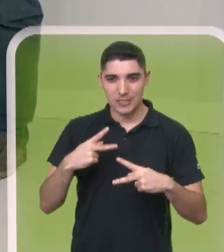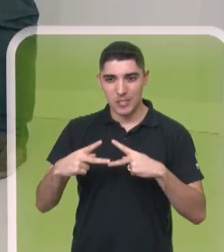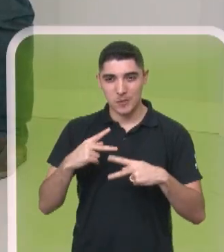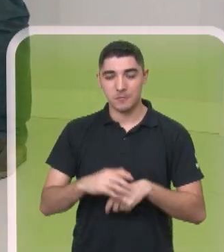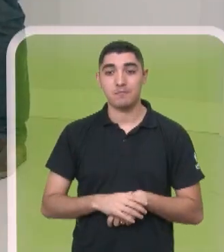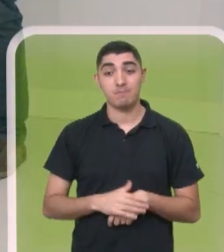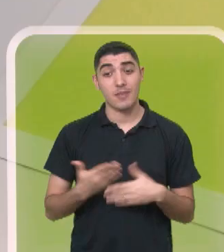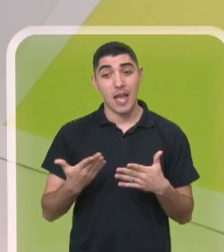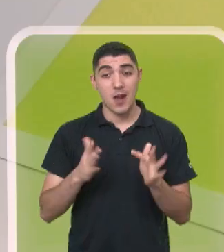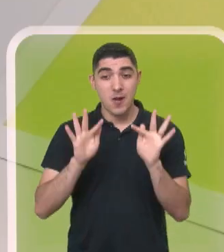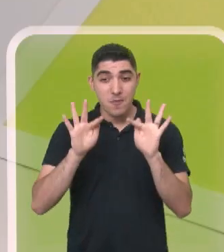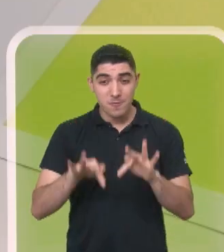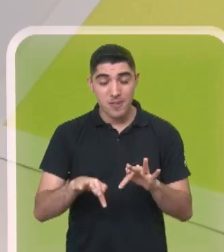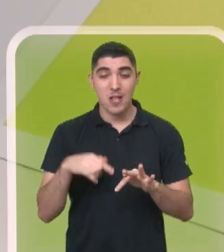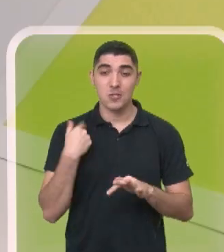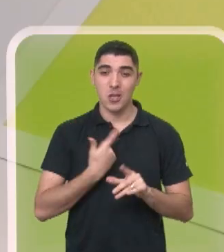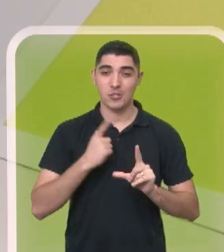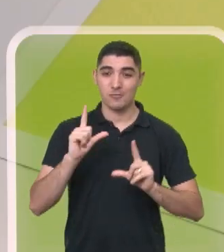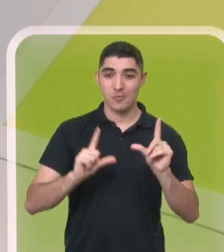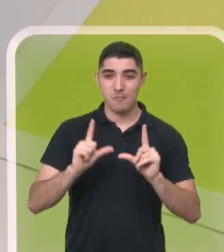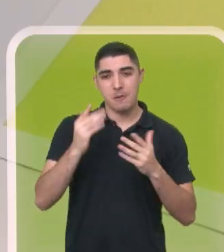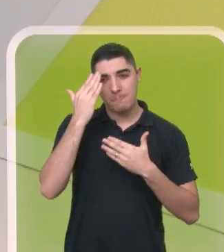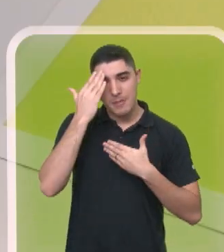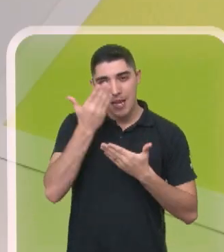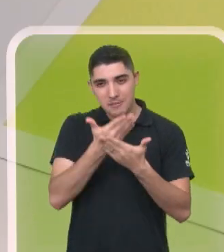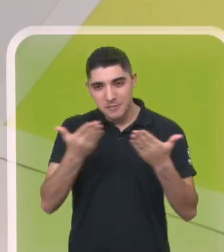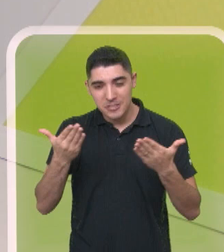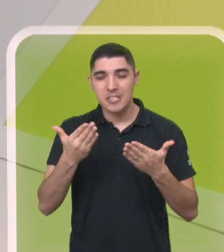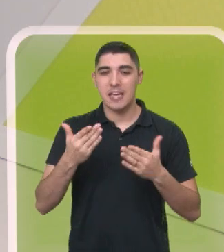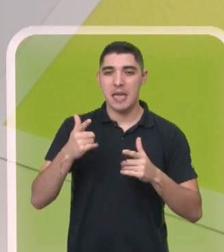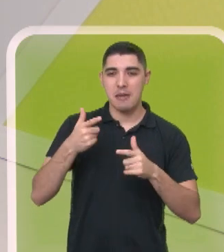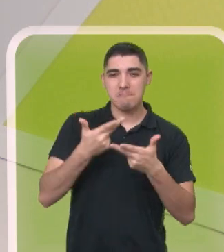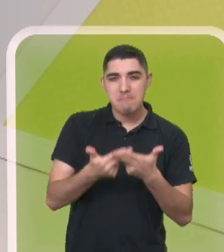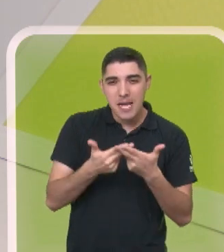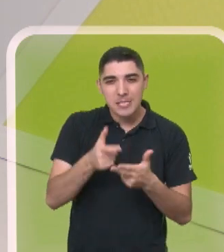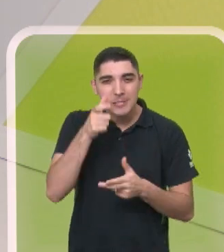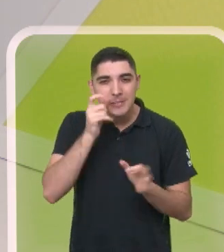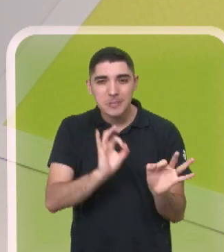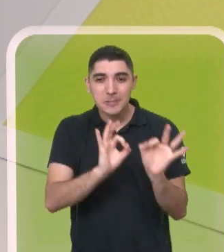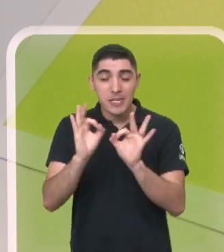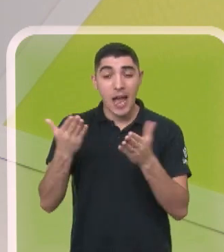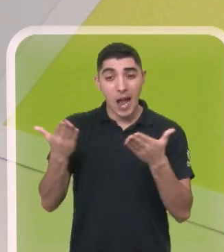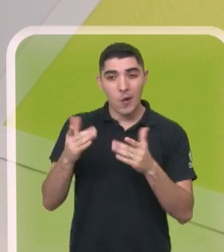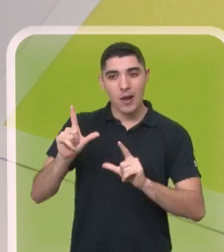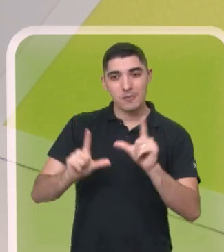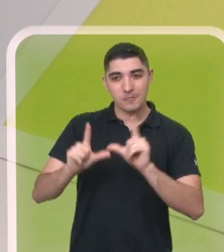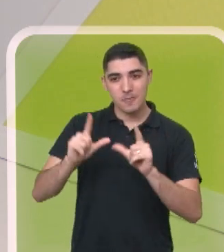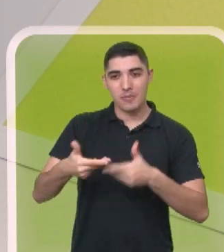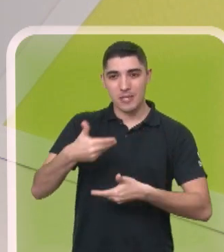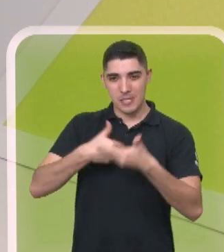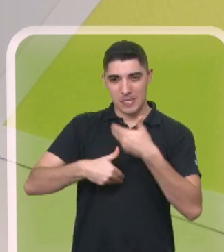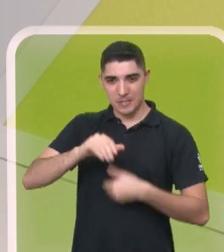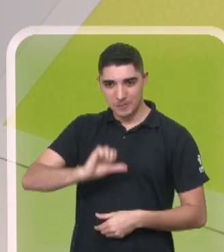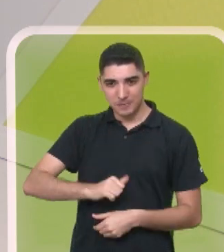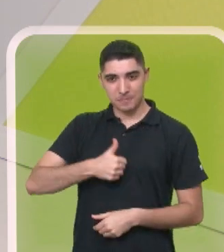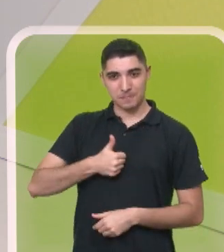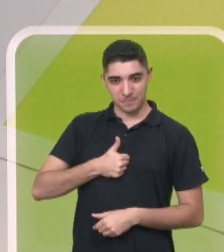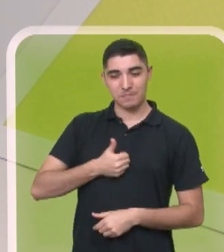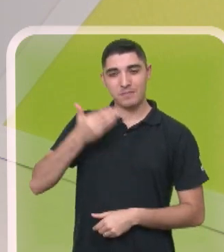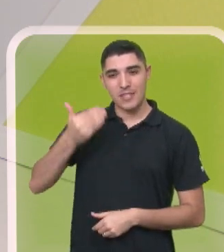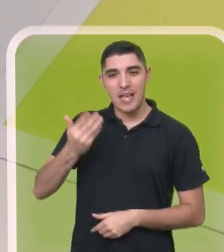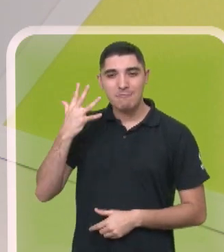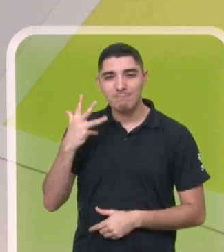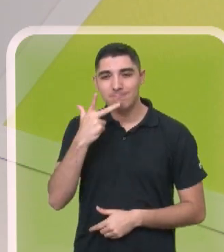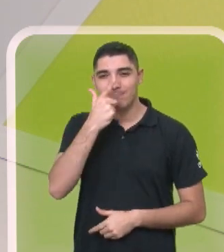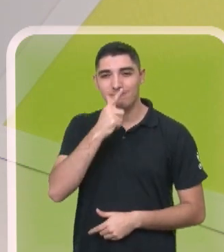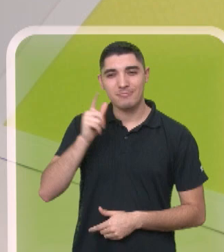bem, nós vamos chegando ao final do programa de hoje, agradecendo a sua audiência, a sua paciência. Você fica agora com o programa de Bem com Você, com a